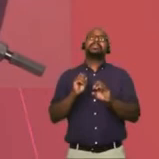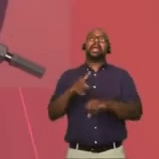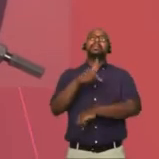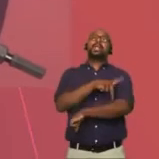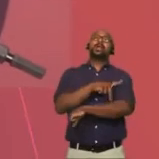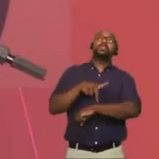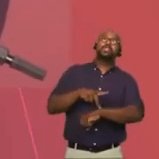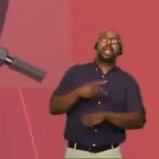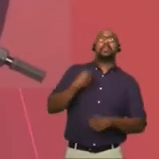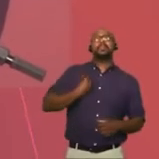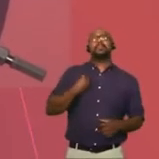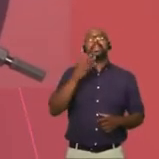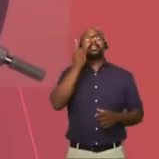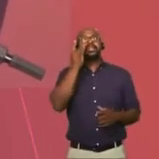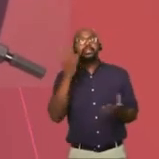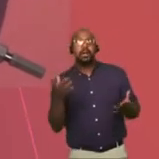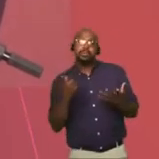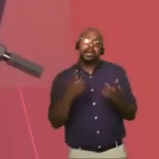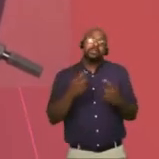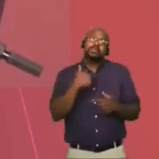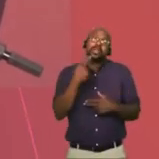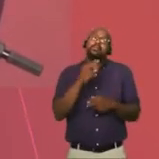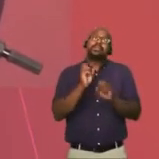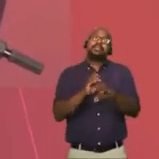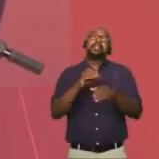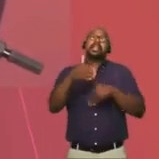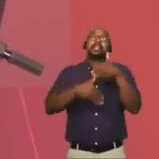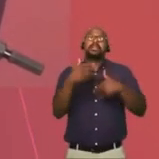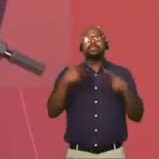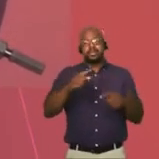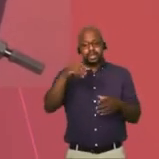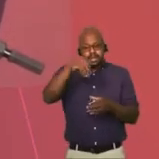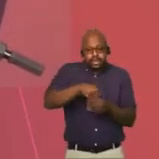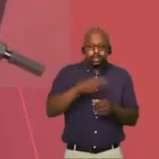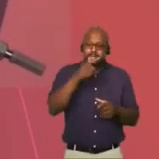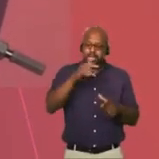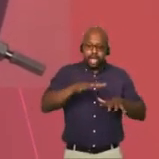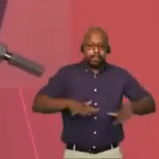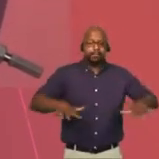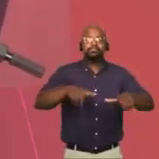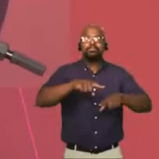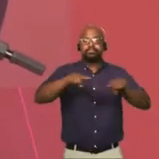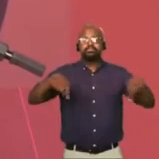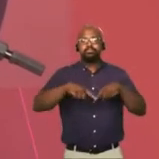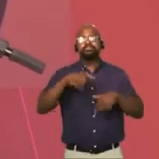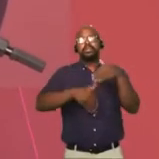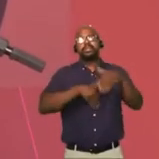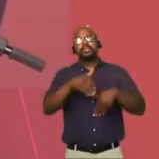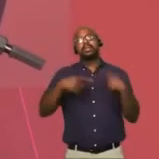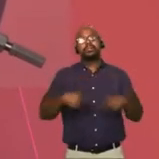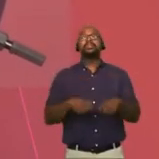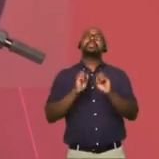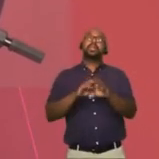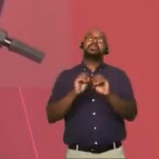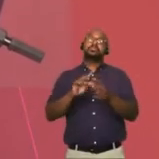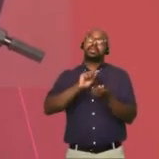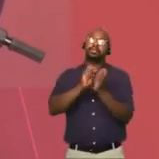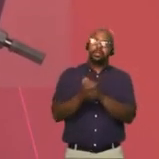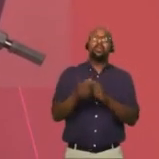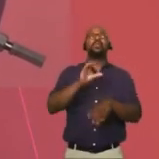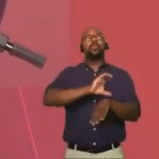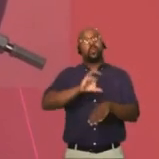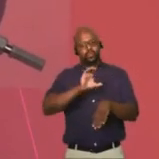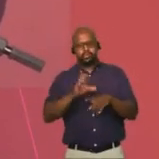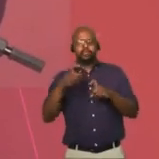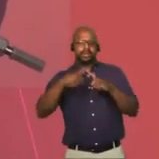pedagogia presencial agora não há como ensinar natação que não for dentro da piscina então nós temos adaptar isso no curso medicina nós